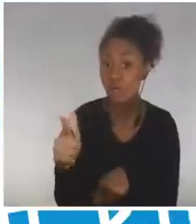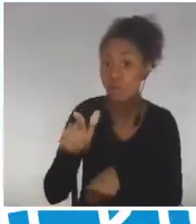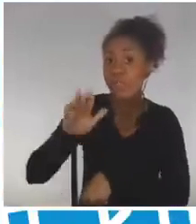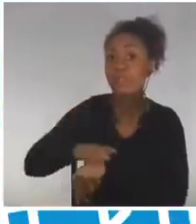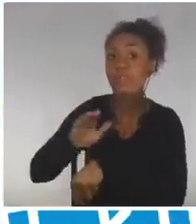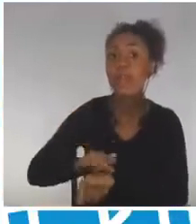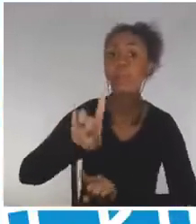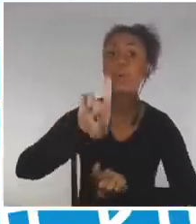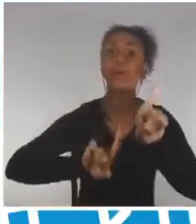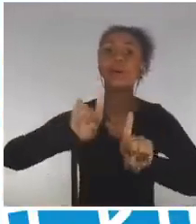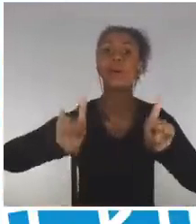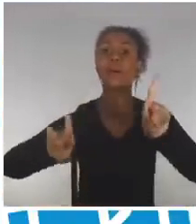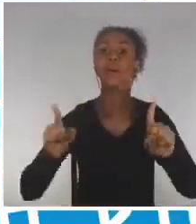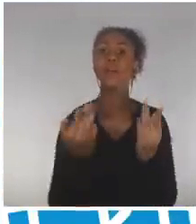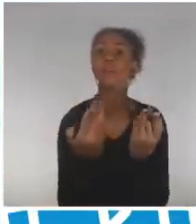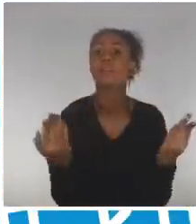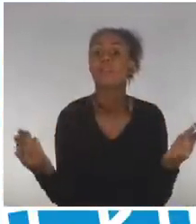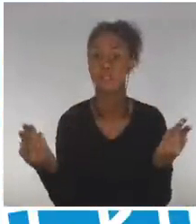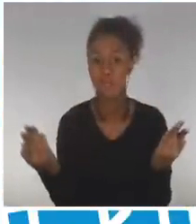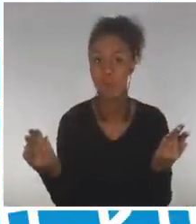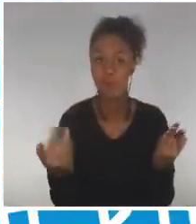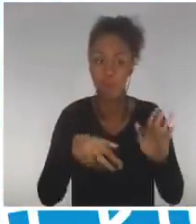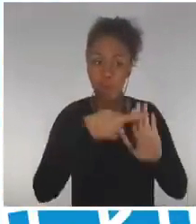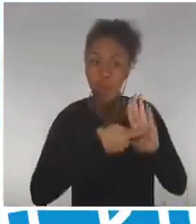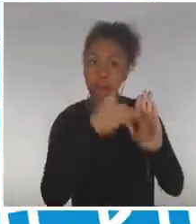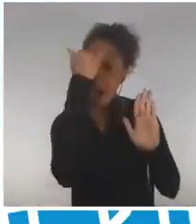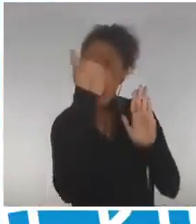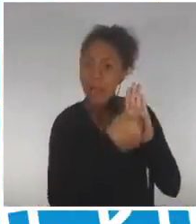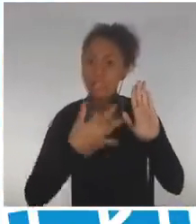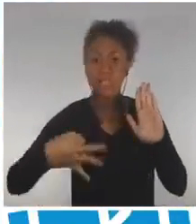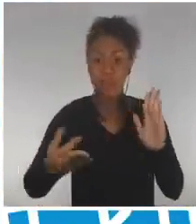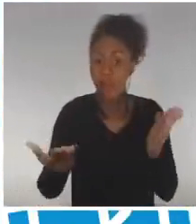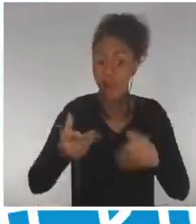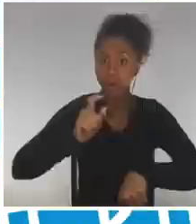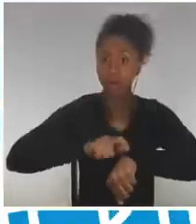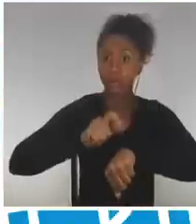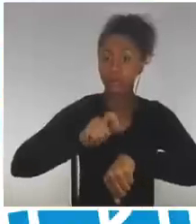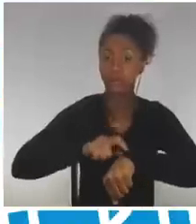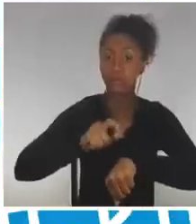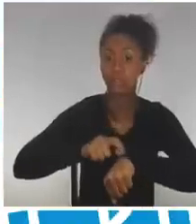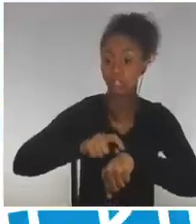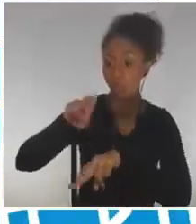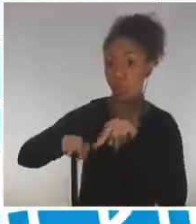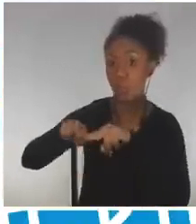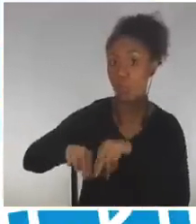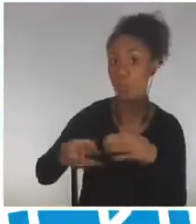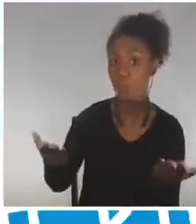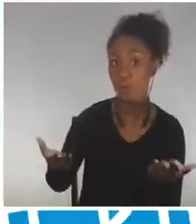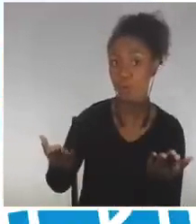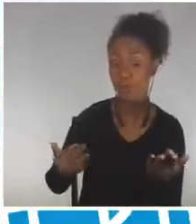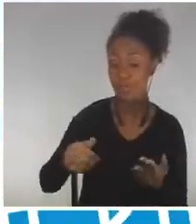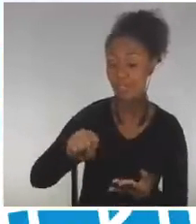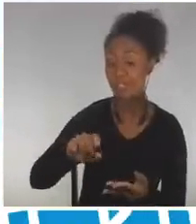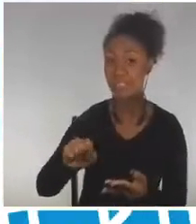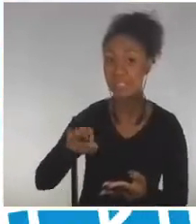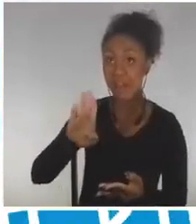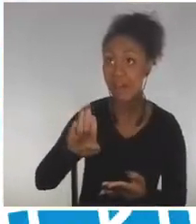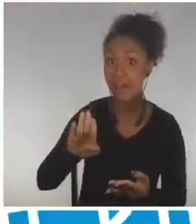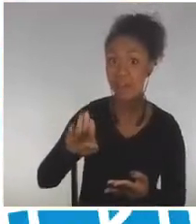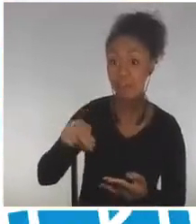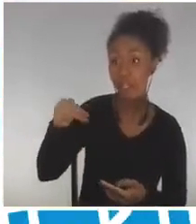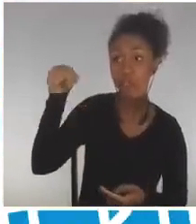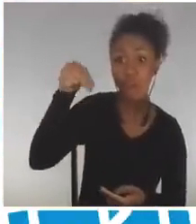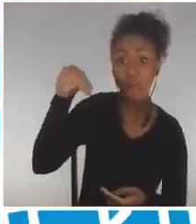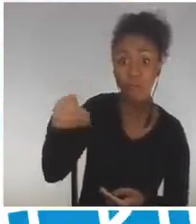licitação seguindo as regras de licitação. Nós estamos no meio do ano. Para fazer o SAEB no mês de novembro, quer dizer,